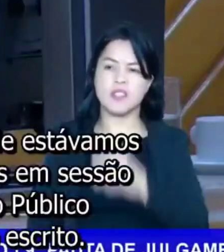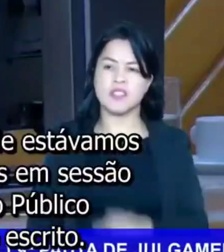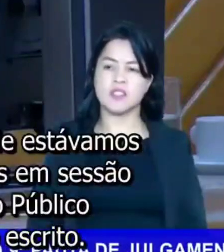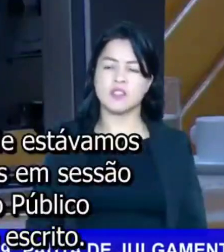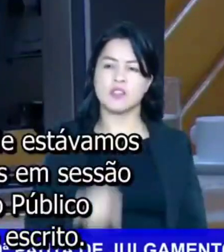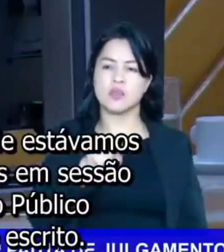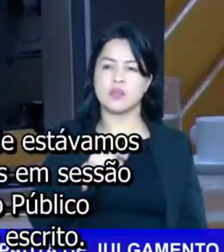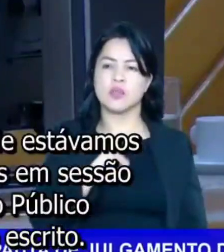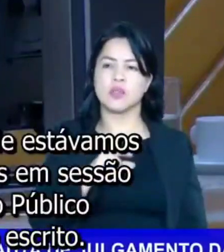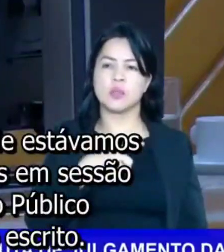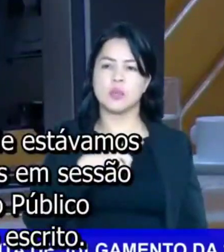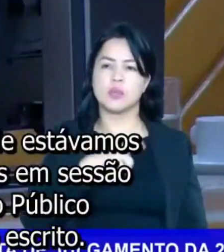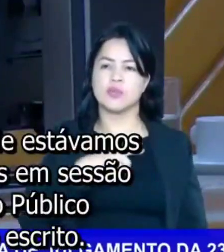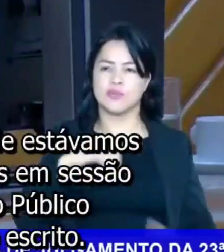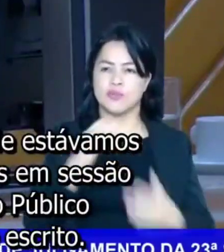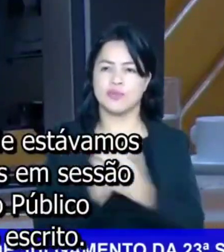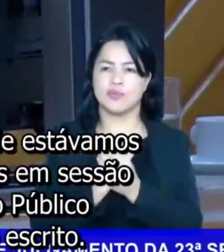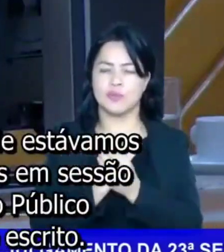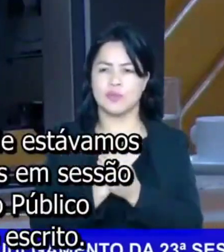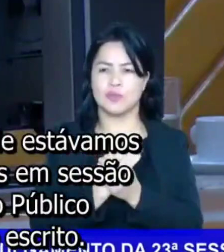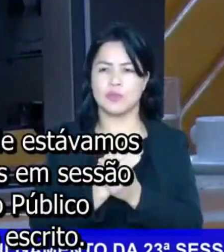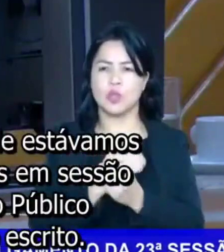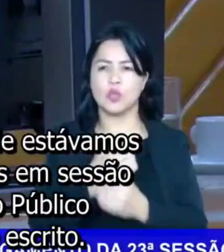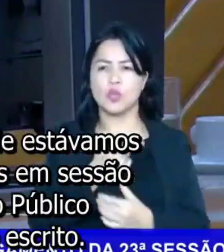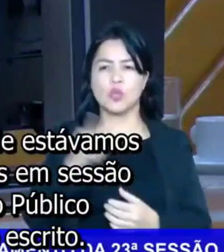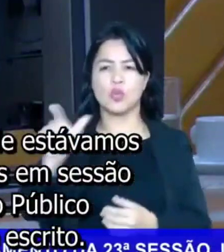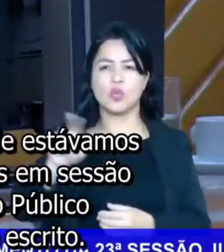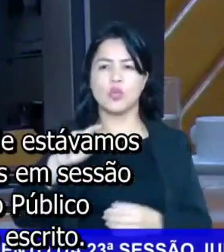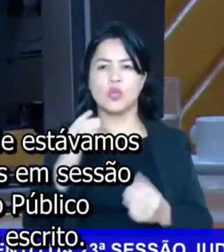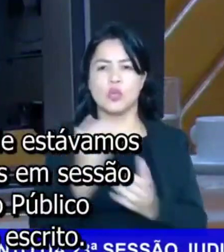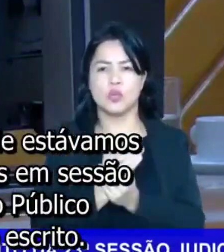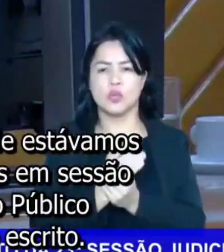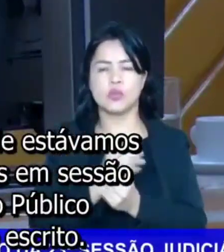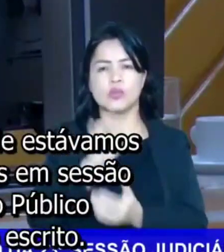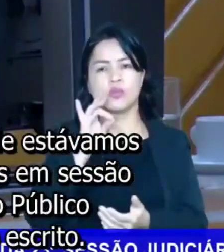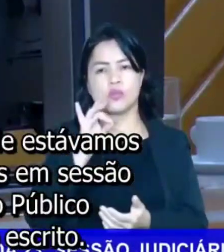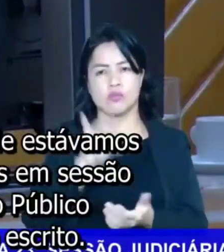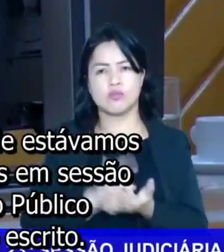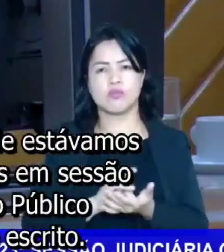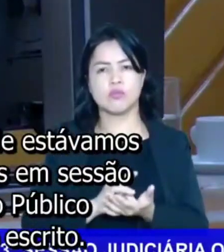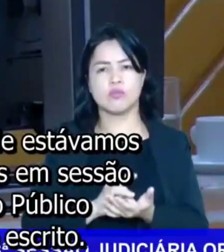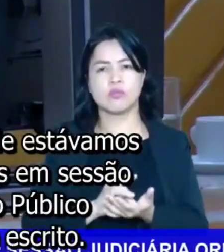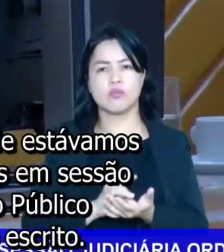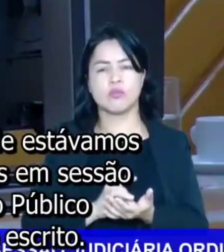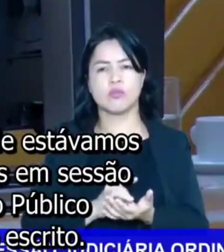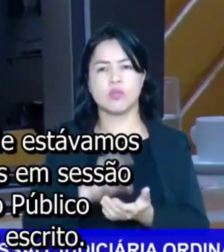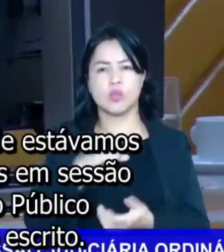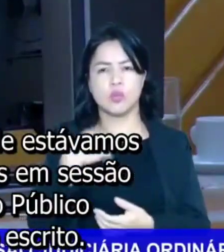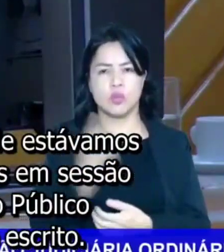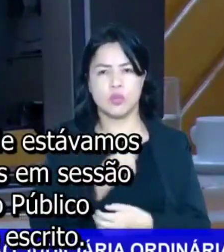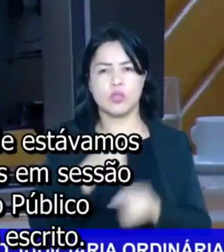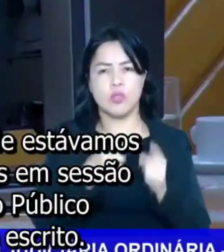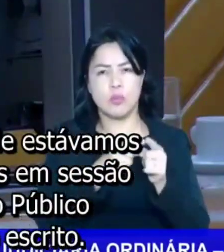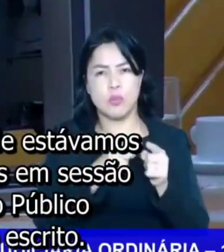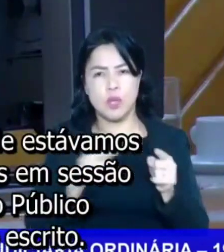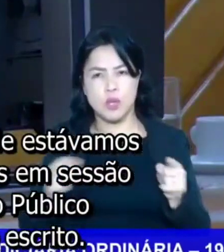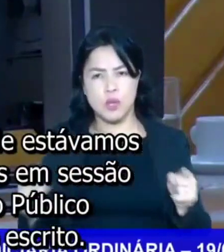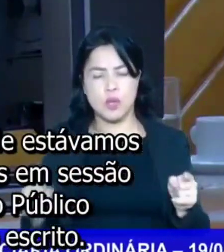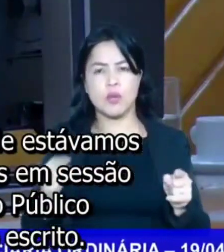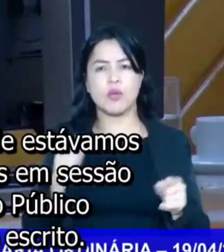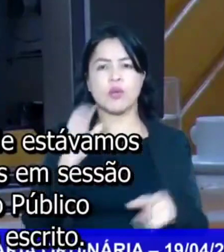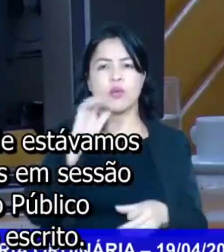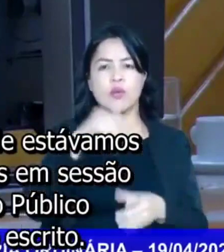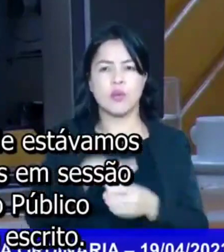julgamento desse e do próximo processo, em verdade, estávamos no período eleitoral e